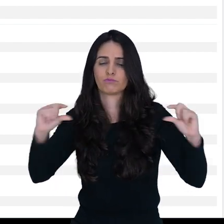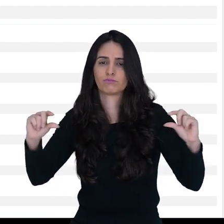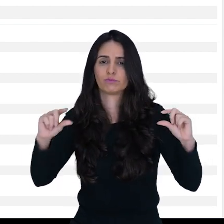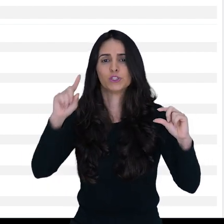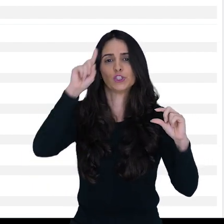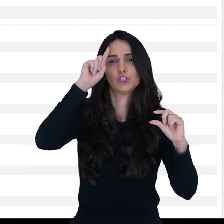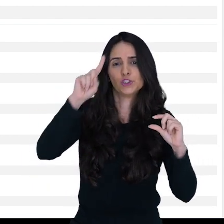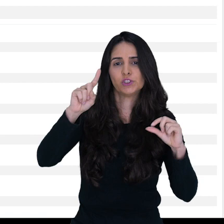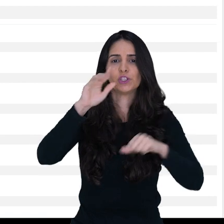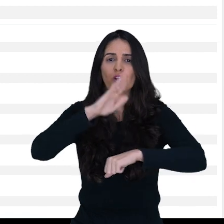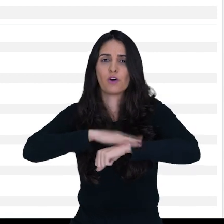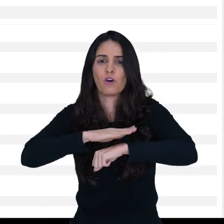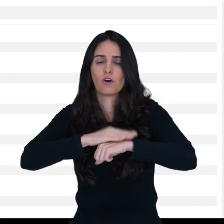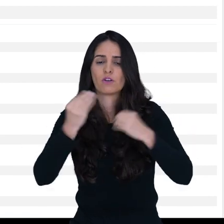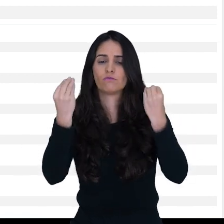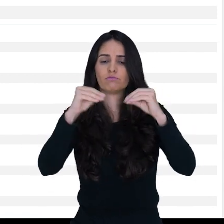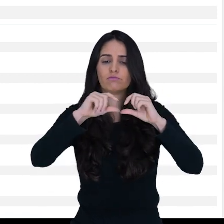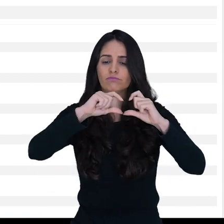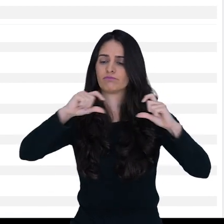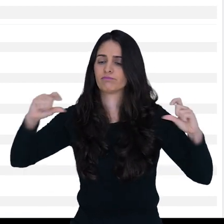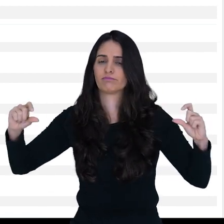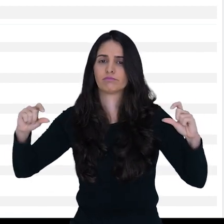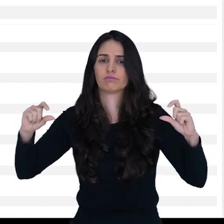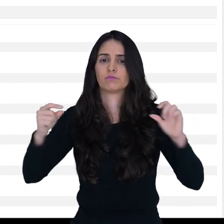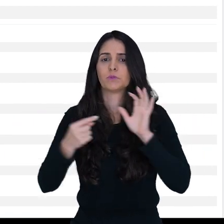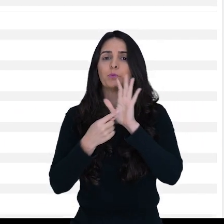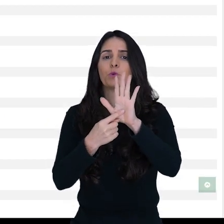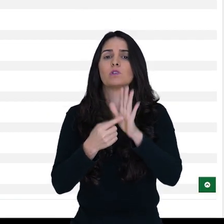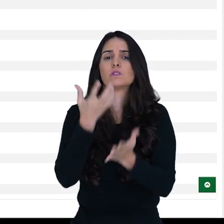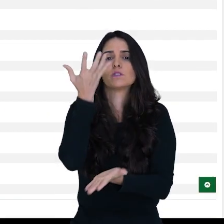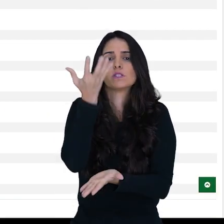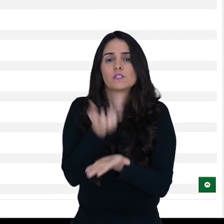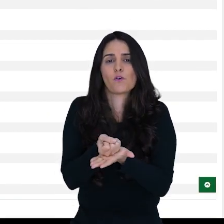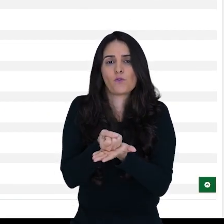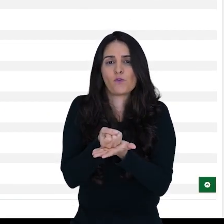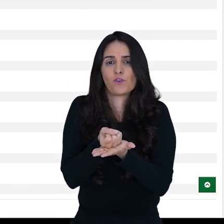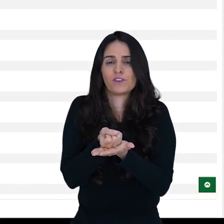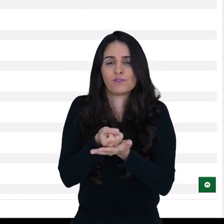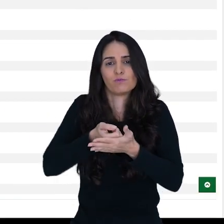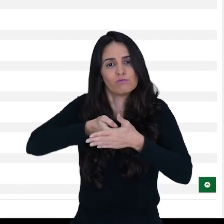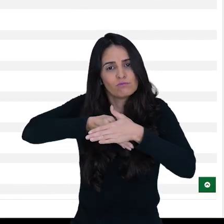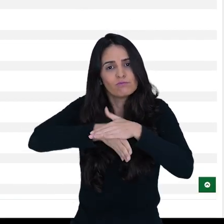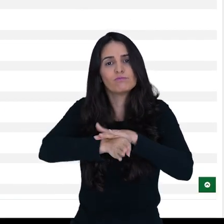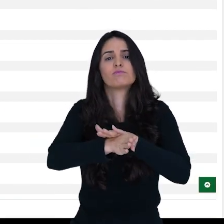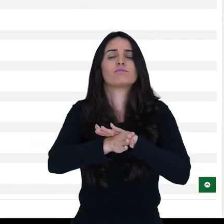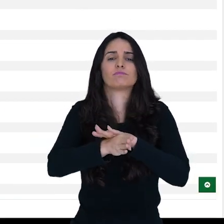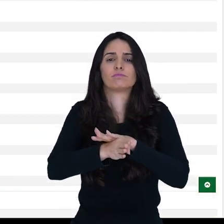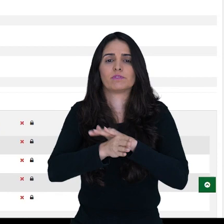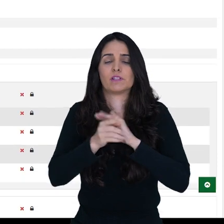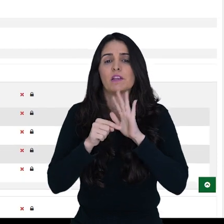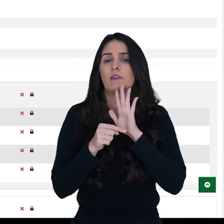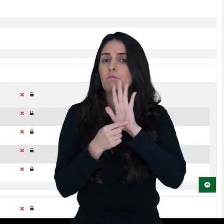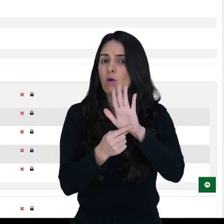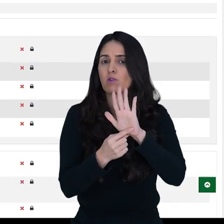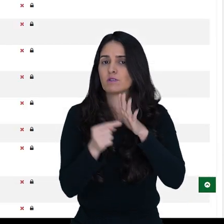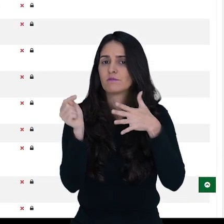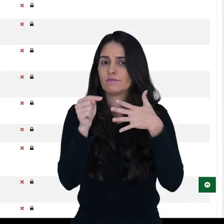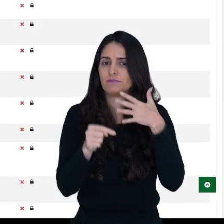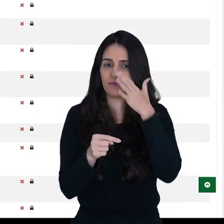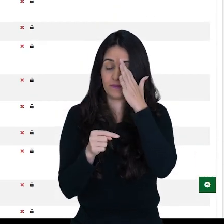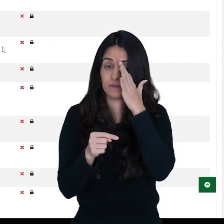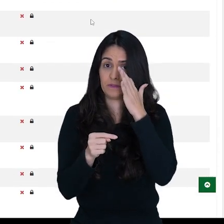que ele já faz um arquivo com um nome grande aqui com a data o horário e mostra o que você está